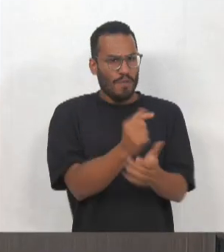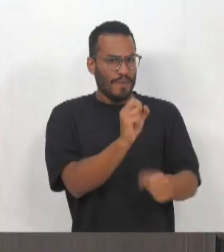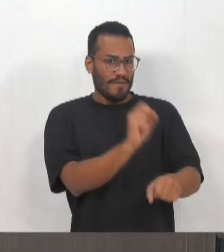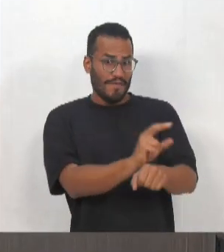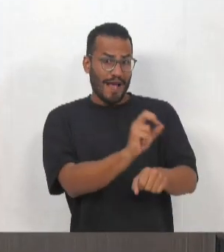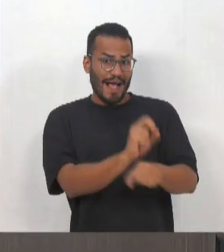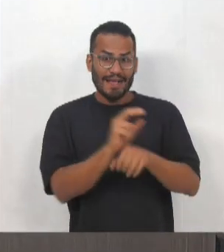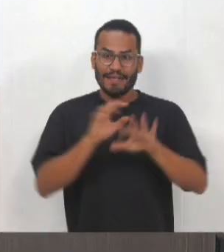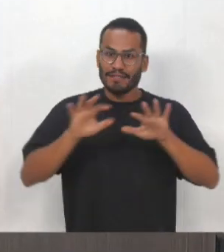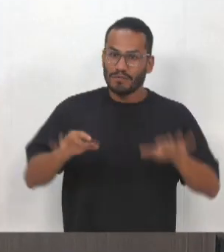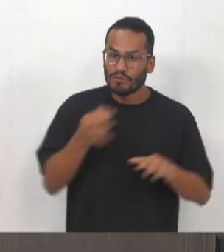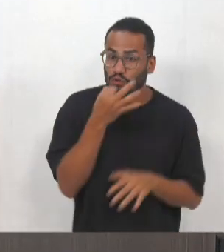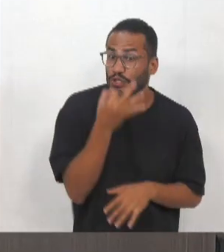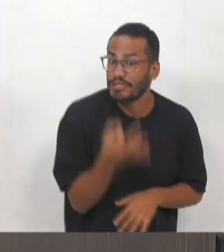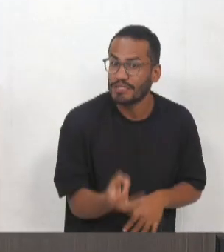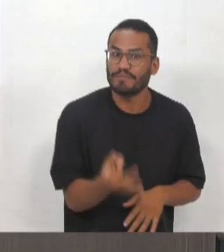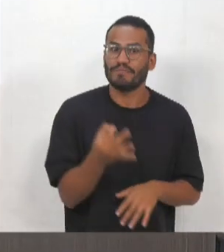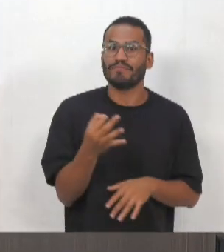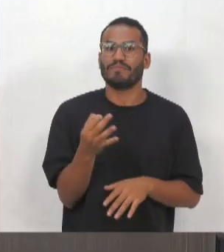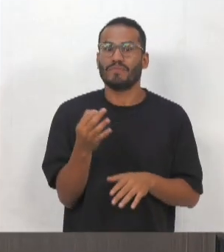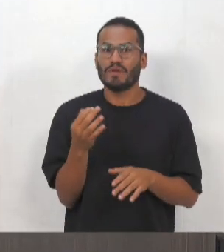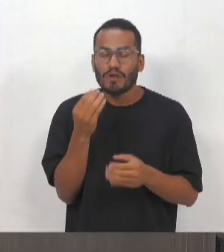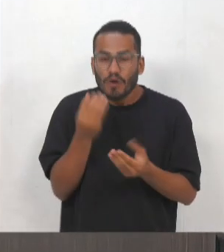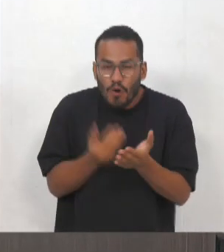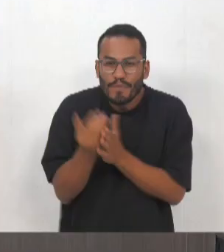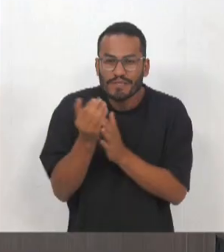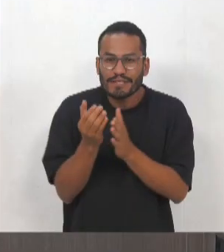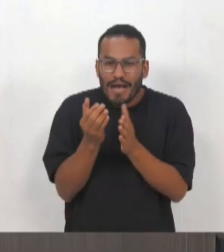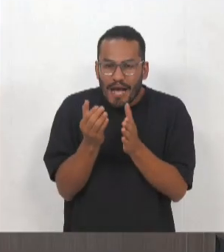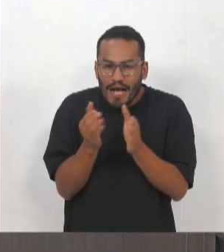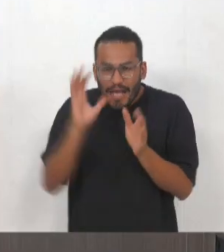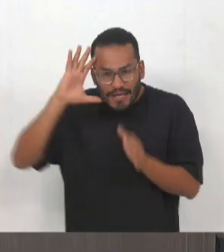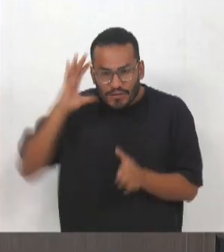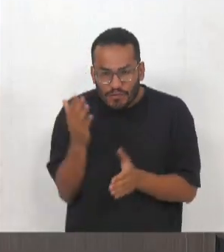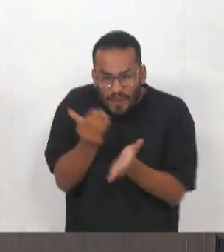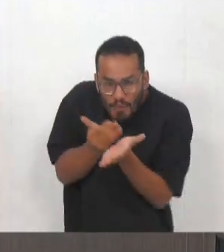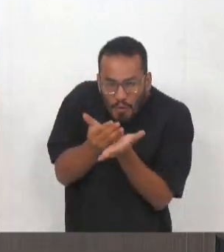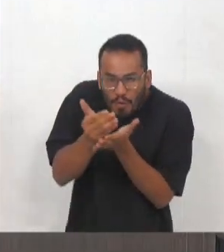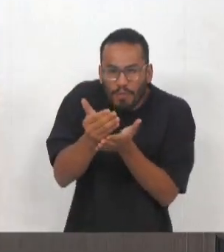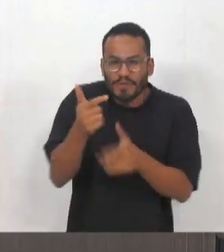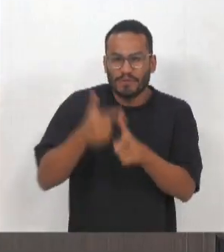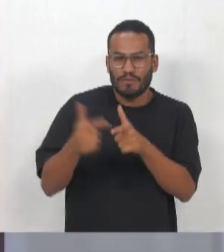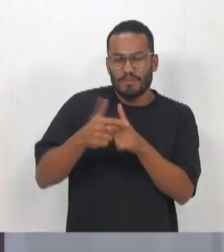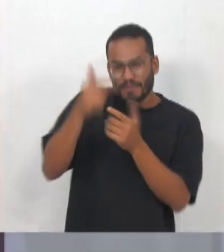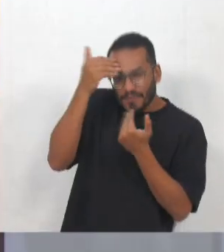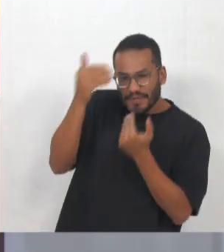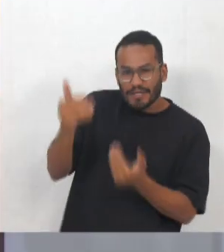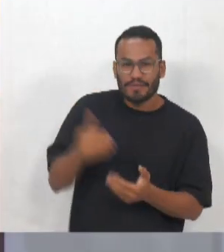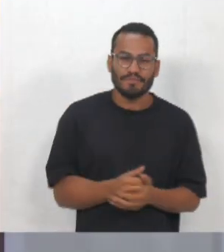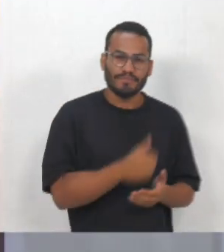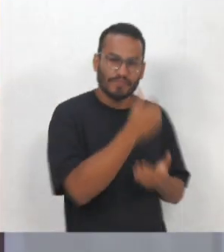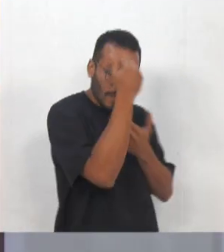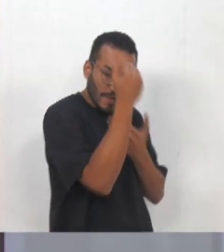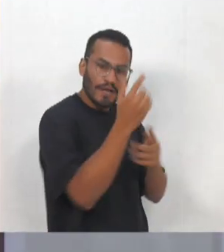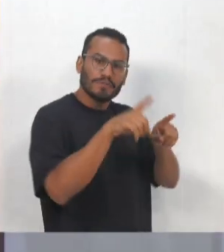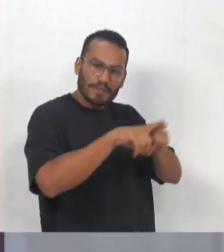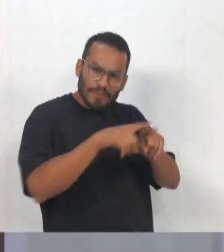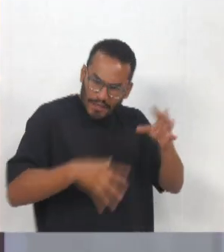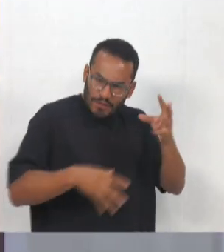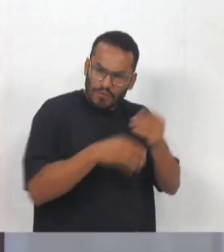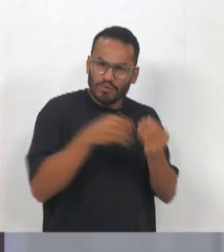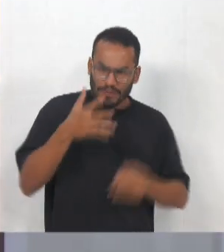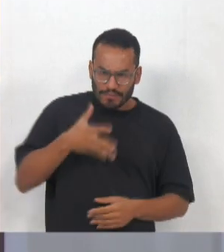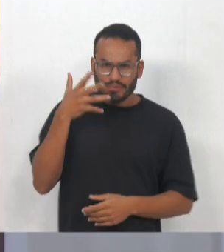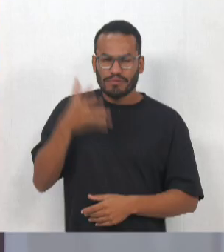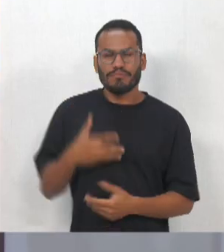vagas. Então, fica a sugestão aqui de começar a resolver a raiz do problema. Obrigado. Obrigada, vereador Tuca. Incluo também a sua fala no meu